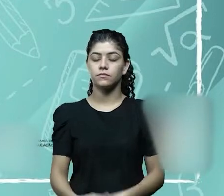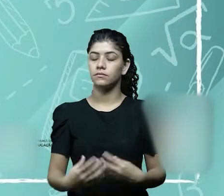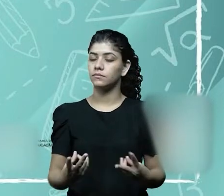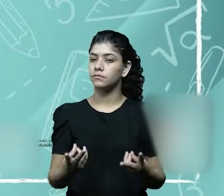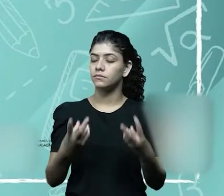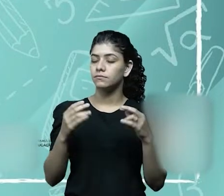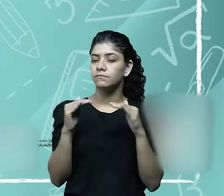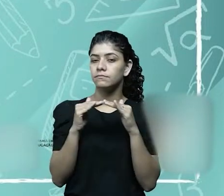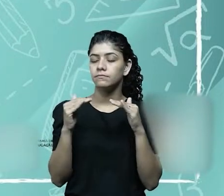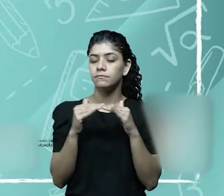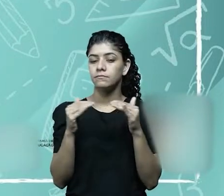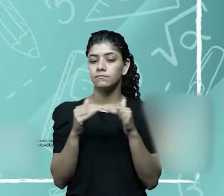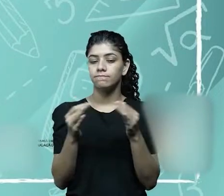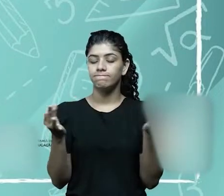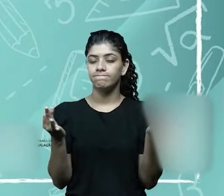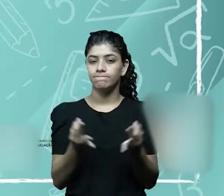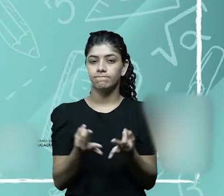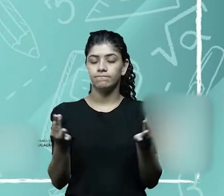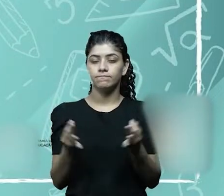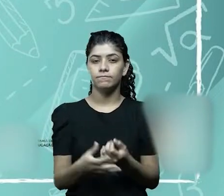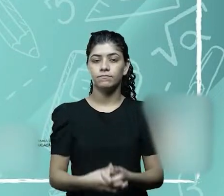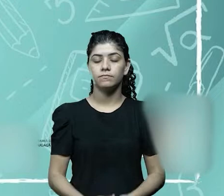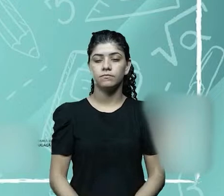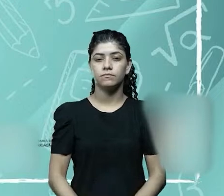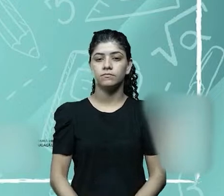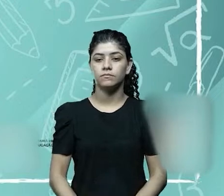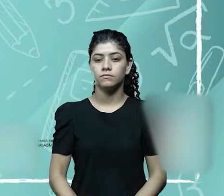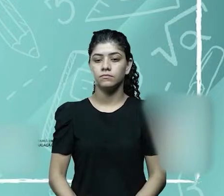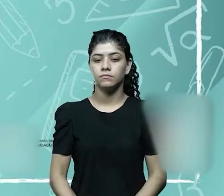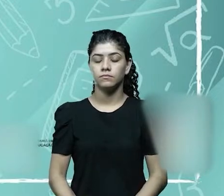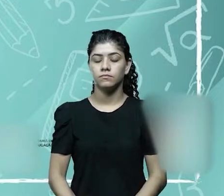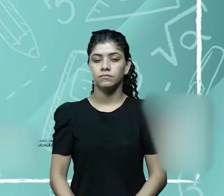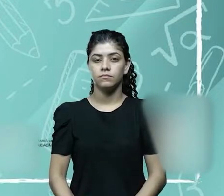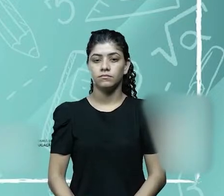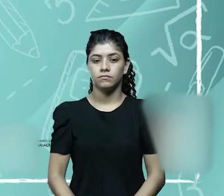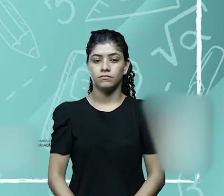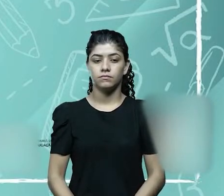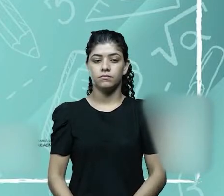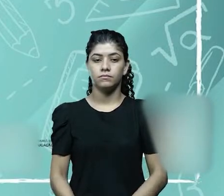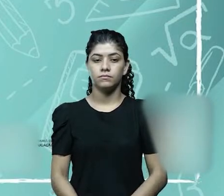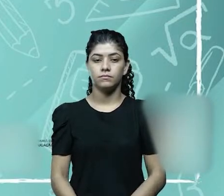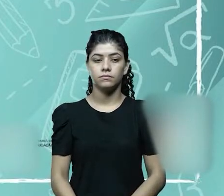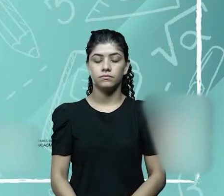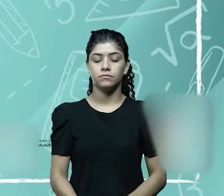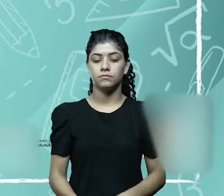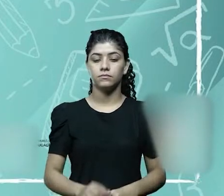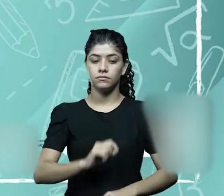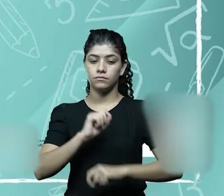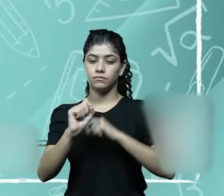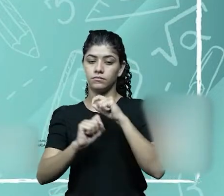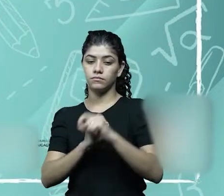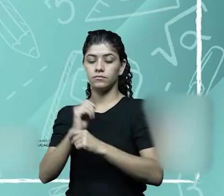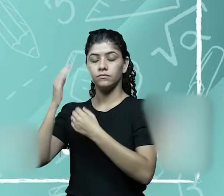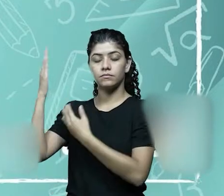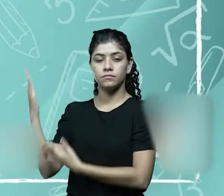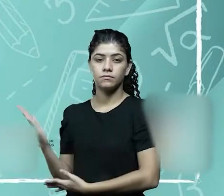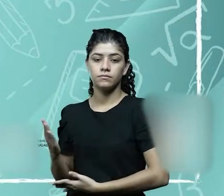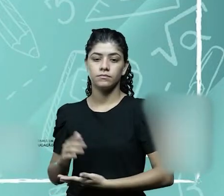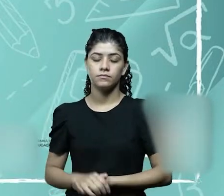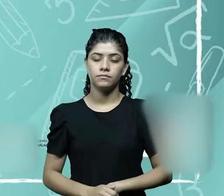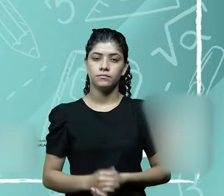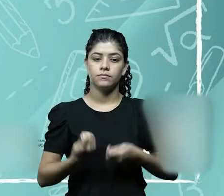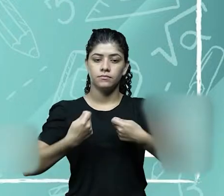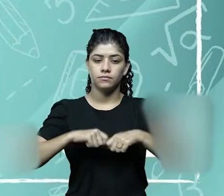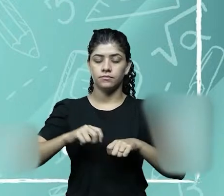que estar perfeitamente alinhado com a parte superior do que se quer medir, para que o cursor ele desça